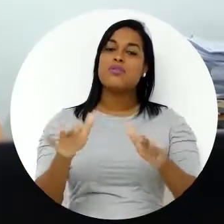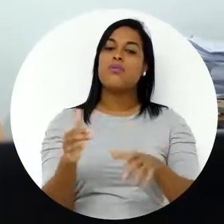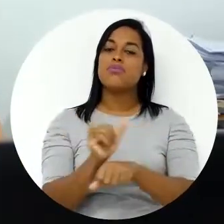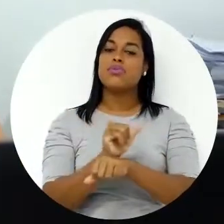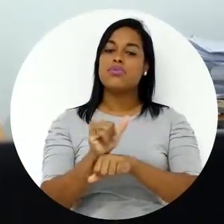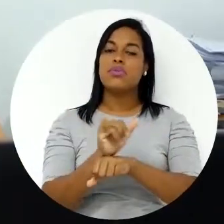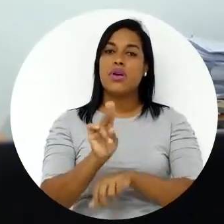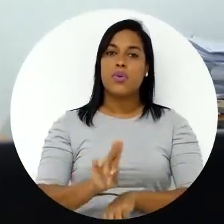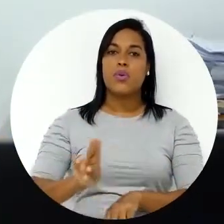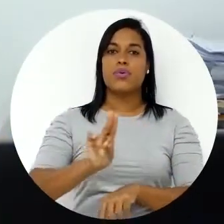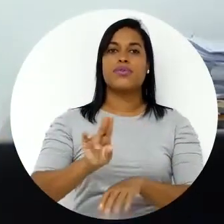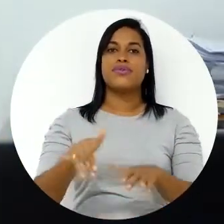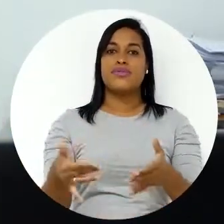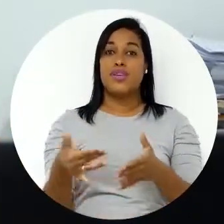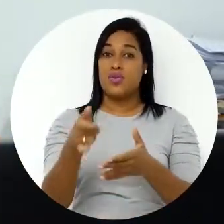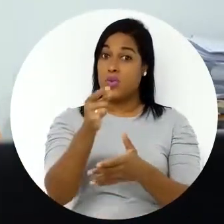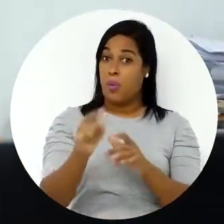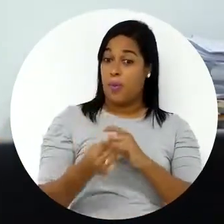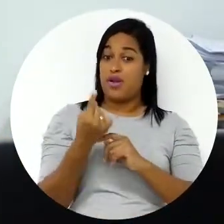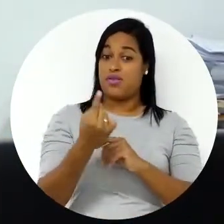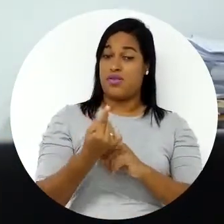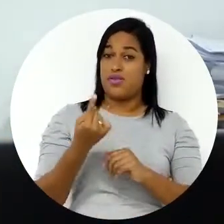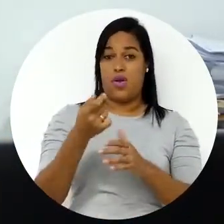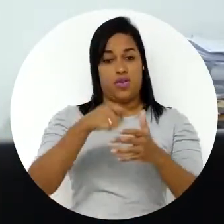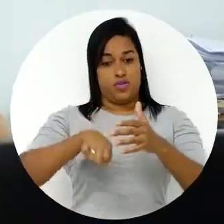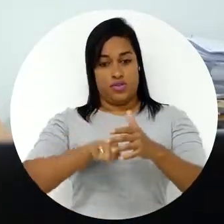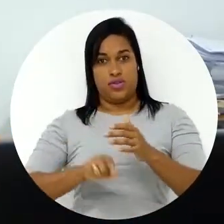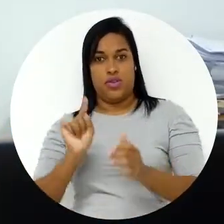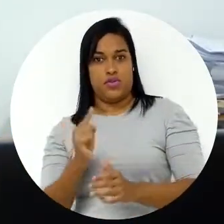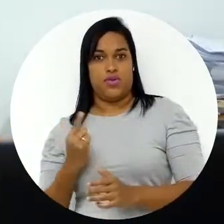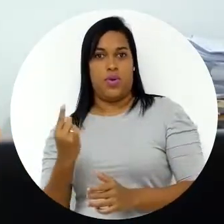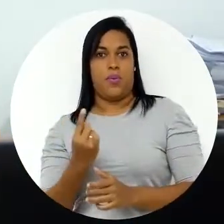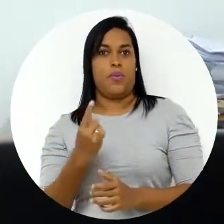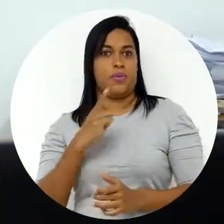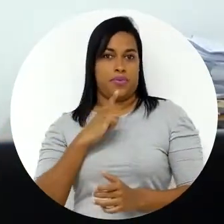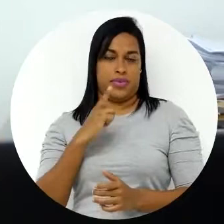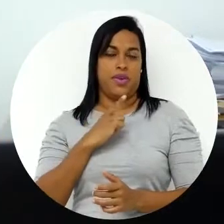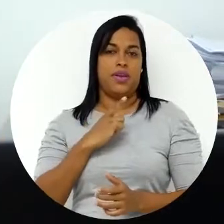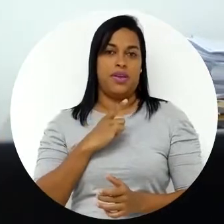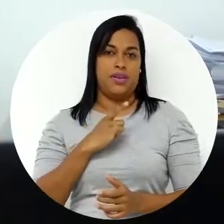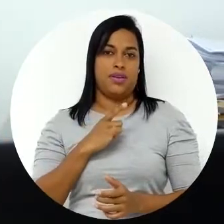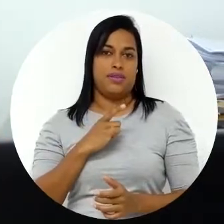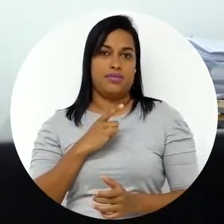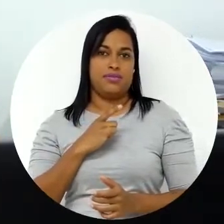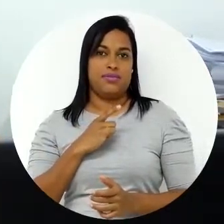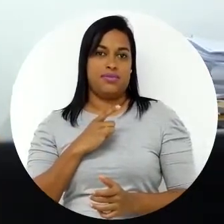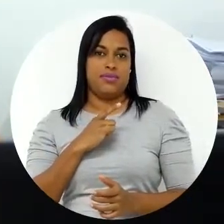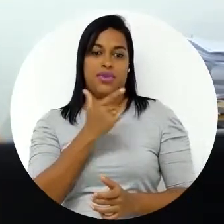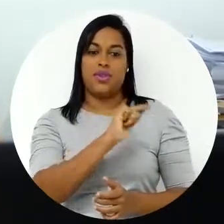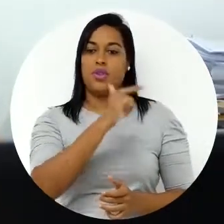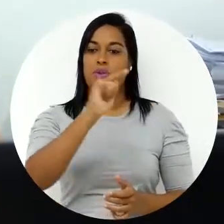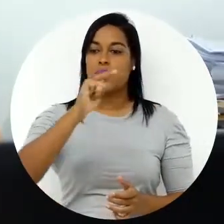estratégia utilizar através de uma modalidade só. A escrita é uma modalidade apenas que a gente pode ter, que não